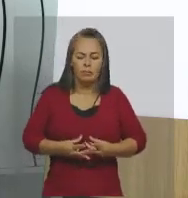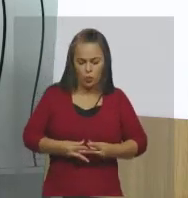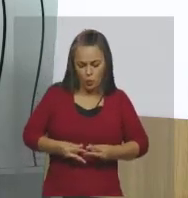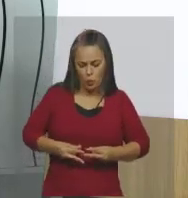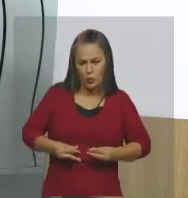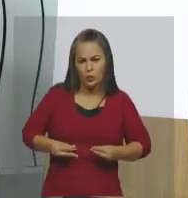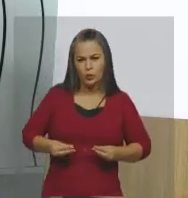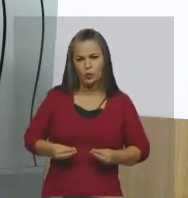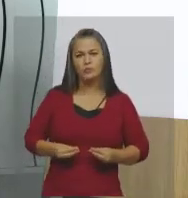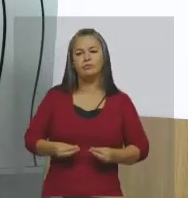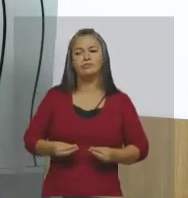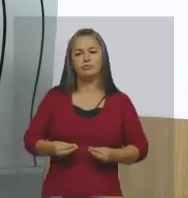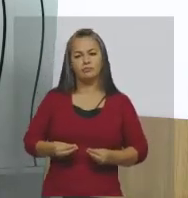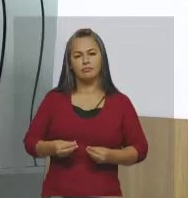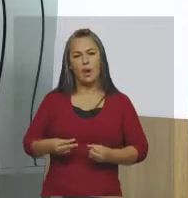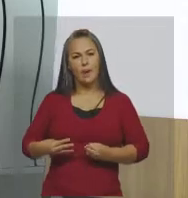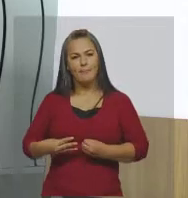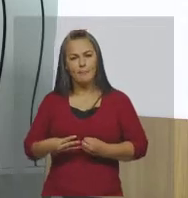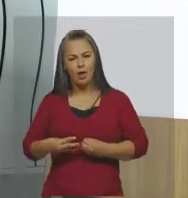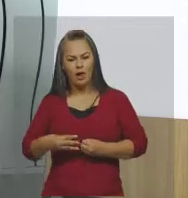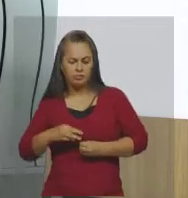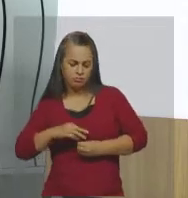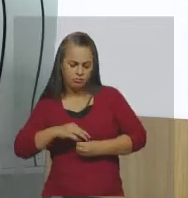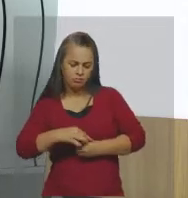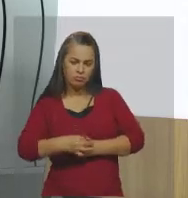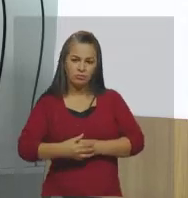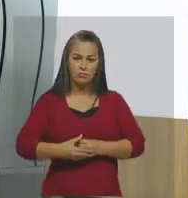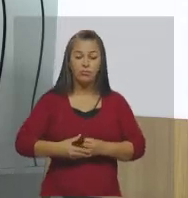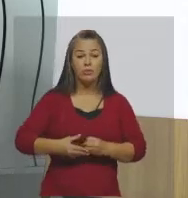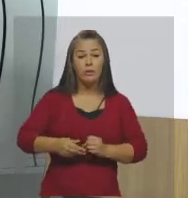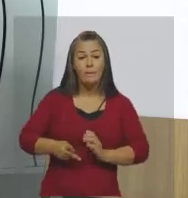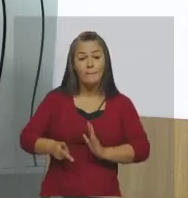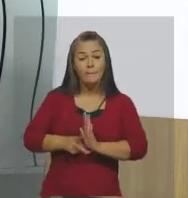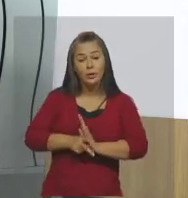do tamanho adequado para entrar dentro da nossa circulação sanguínea.